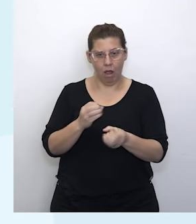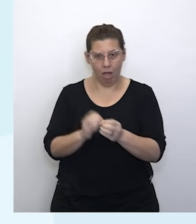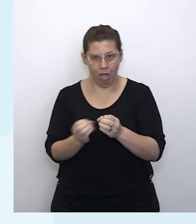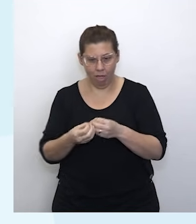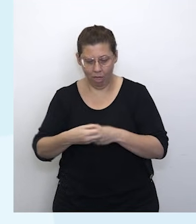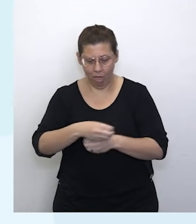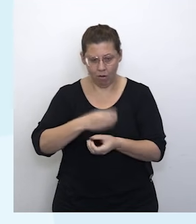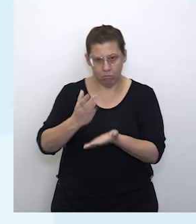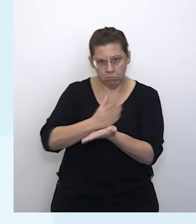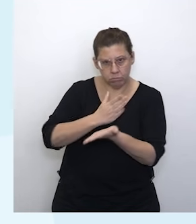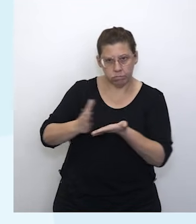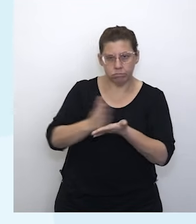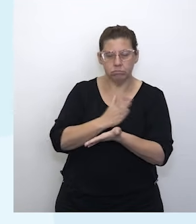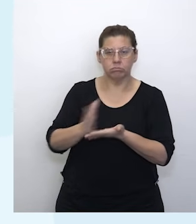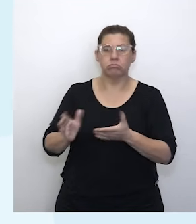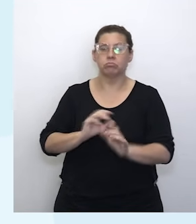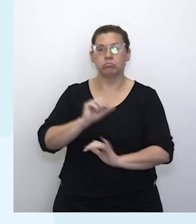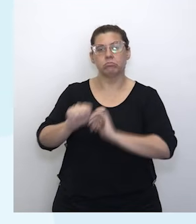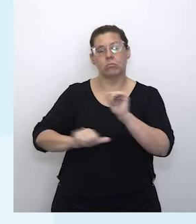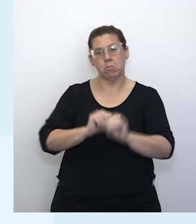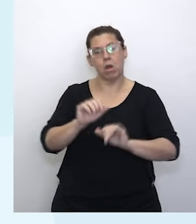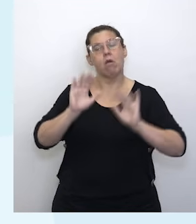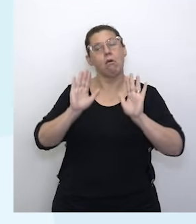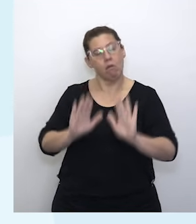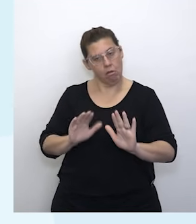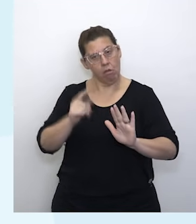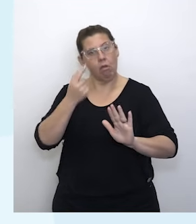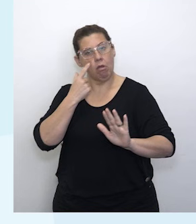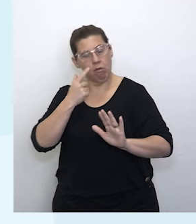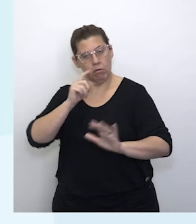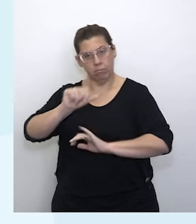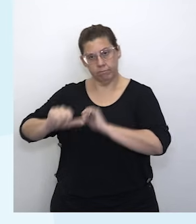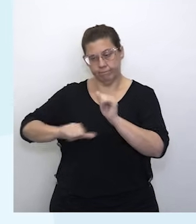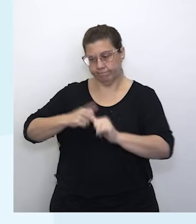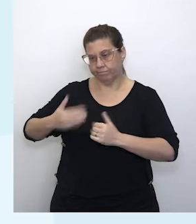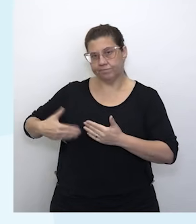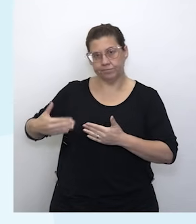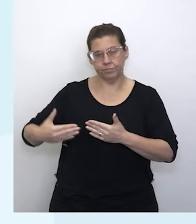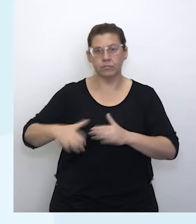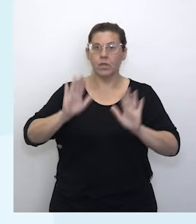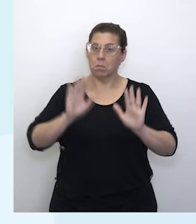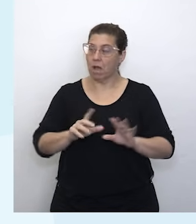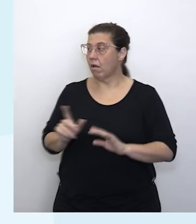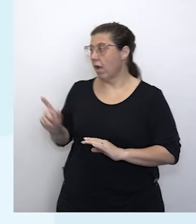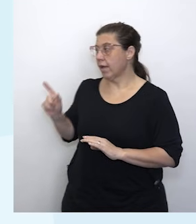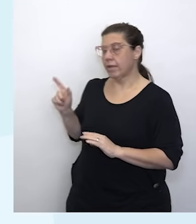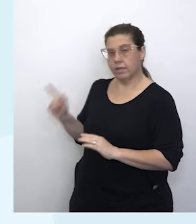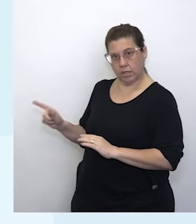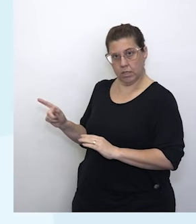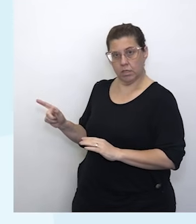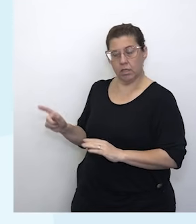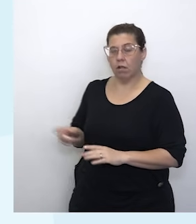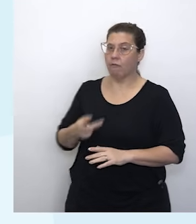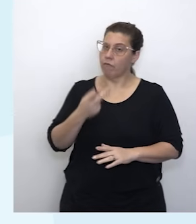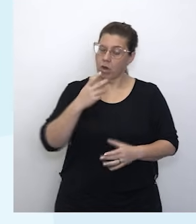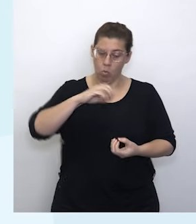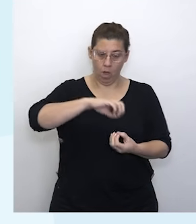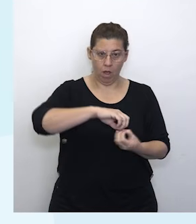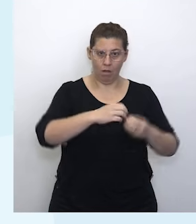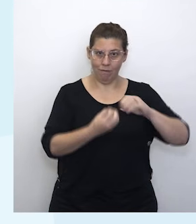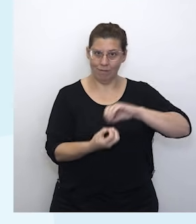esse material genético modificado, né, então elas passam essa modificação adiante. Mas neste caso aqui, hoje a gente está falando só de